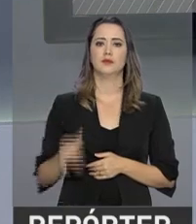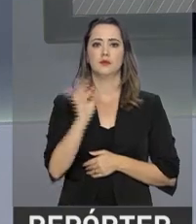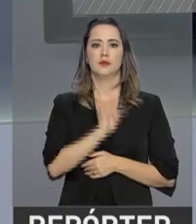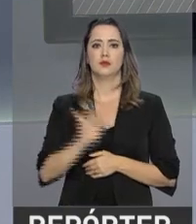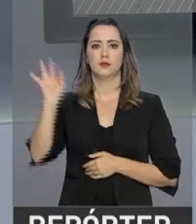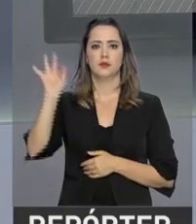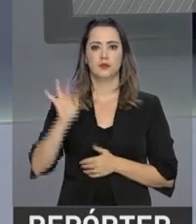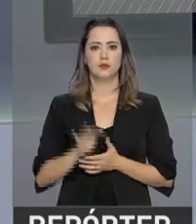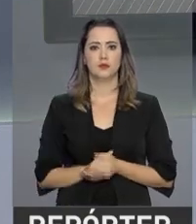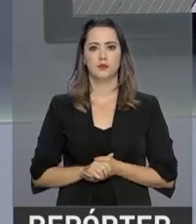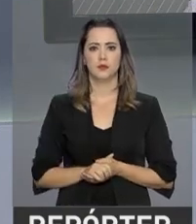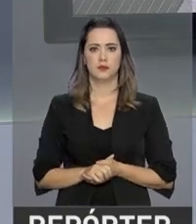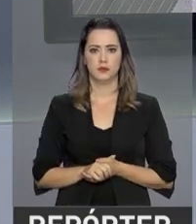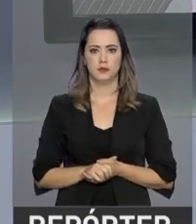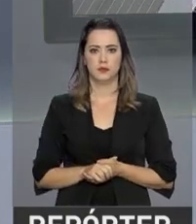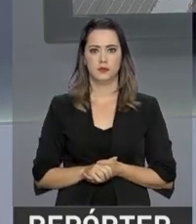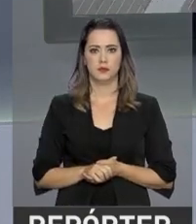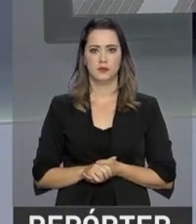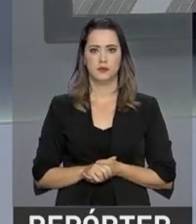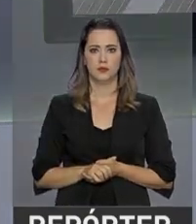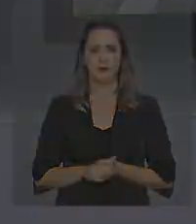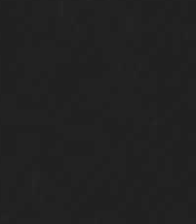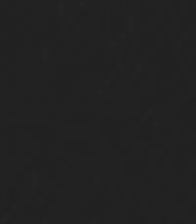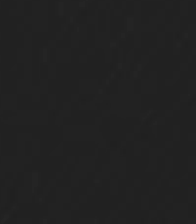nbr a tv do governo federal